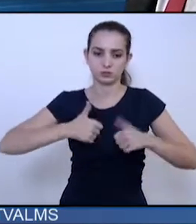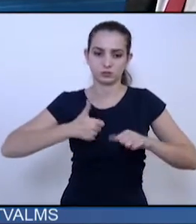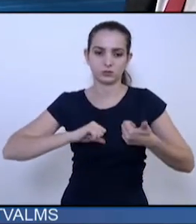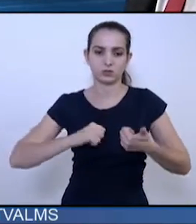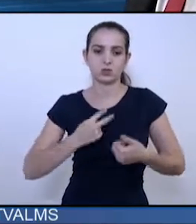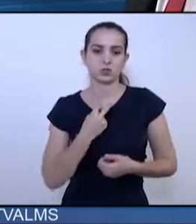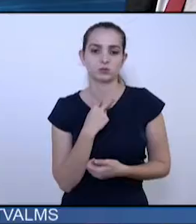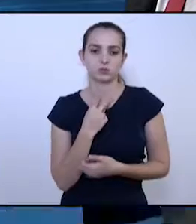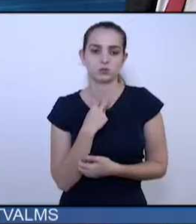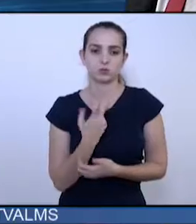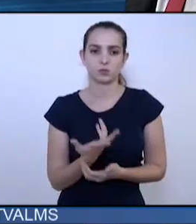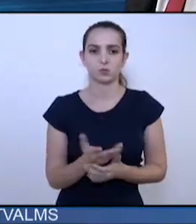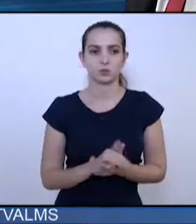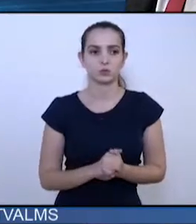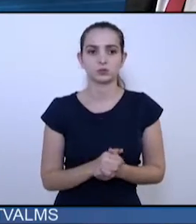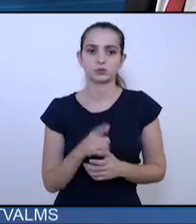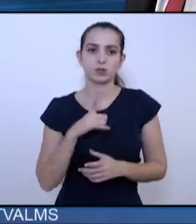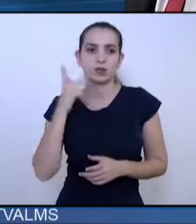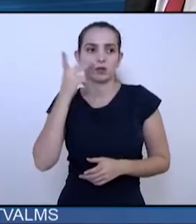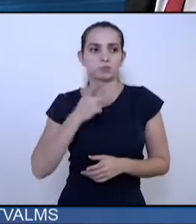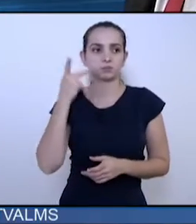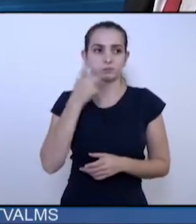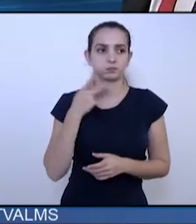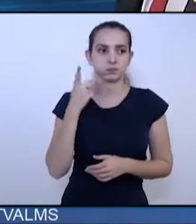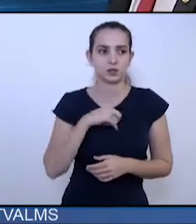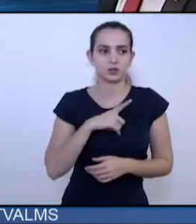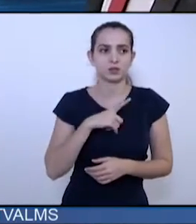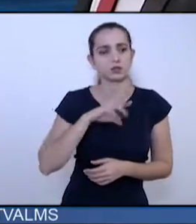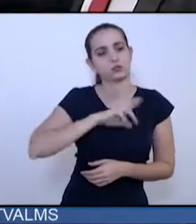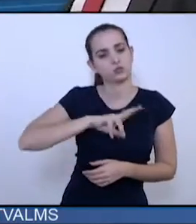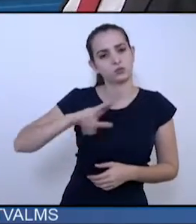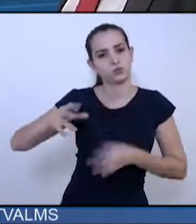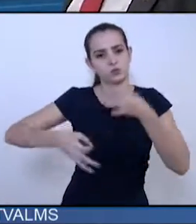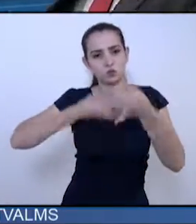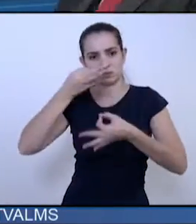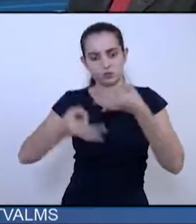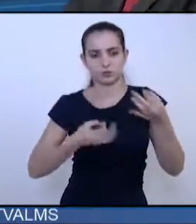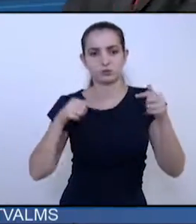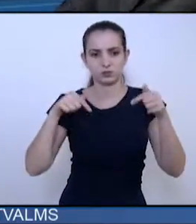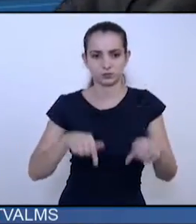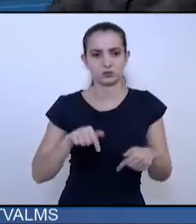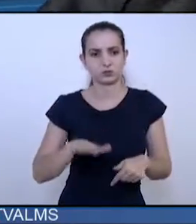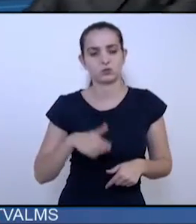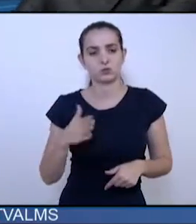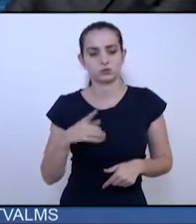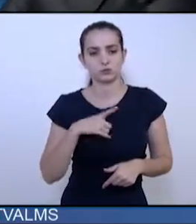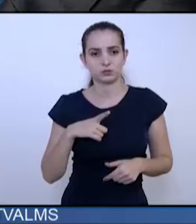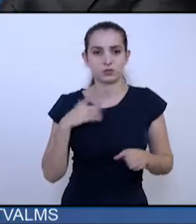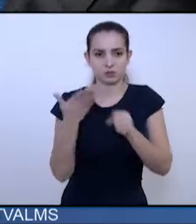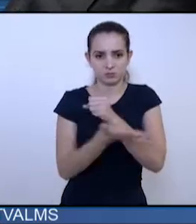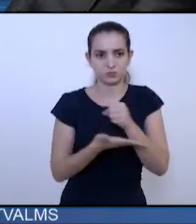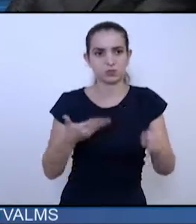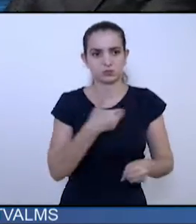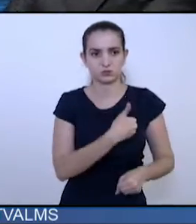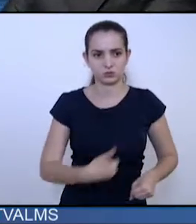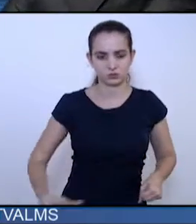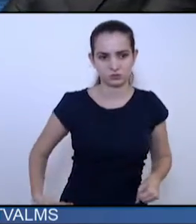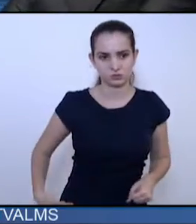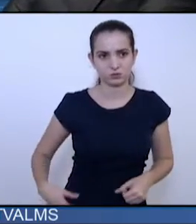não se pode, politicamente, ter alguns posicionamentos aqui quando se trata de base de governo. Estou falando de